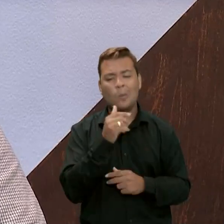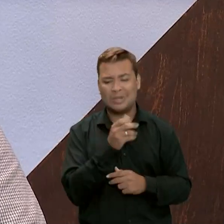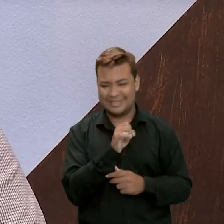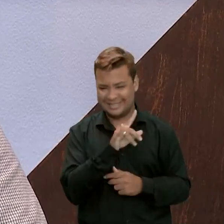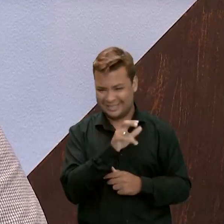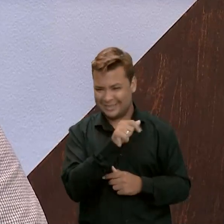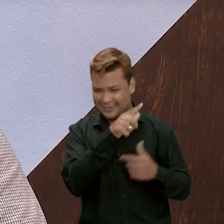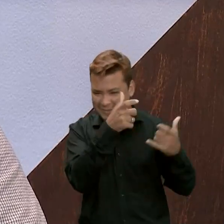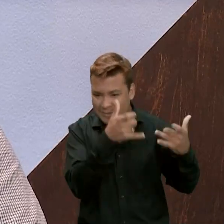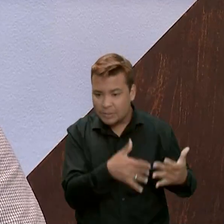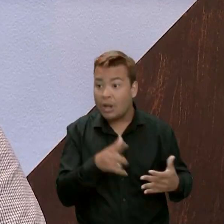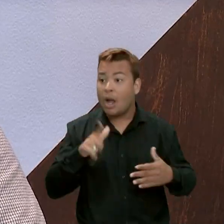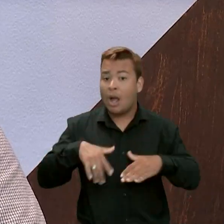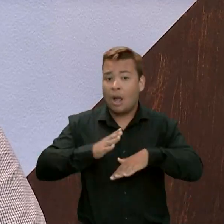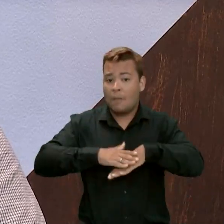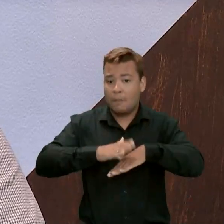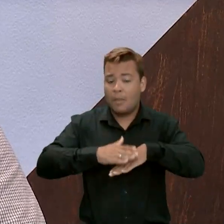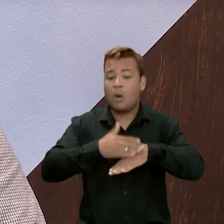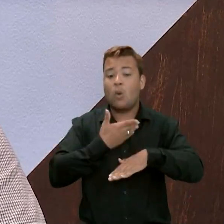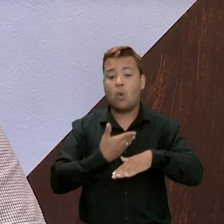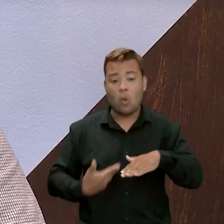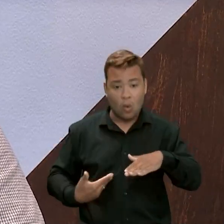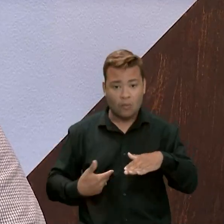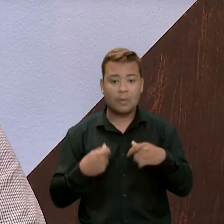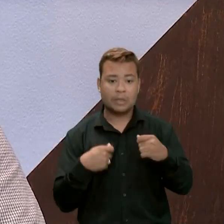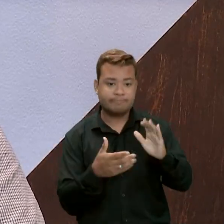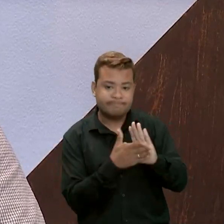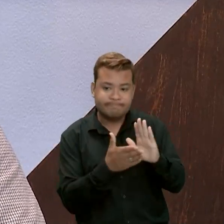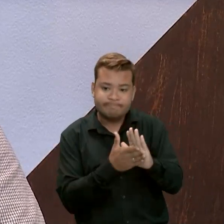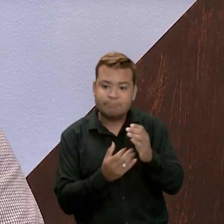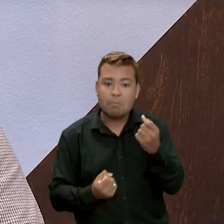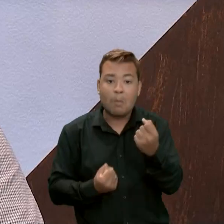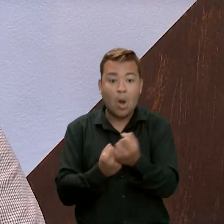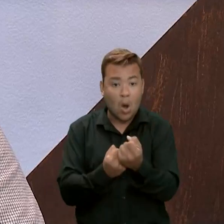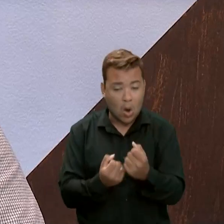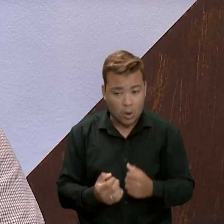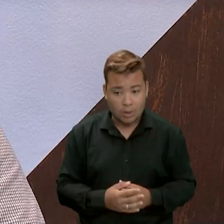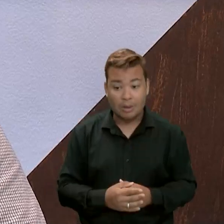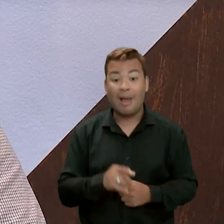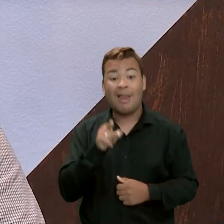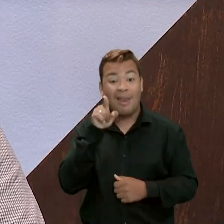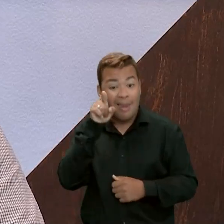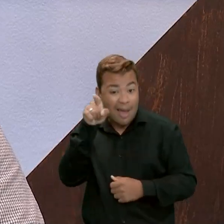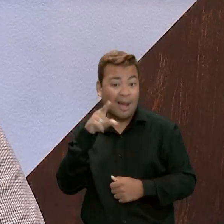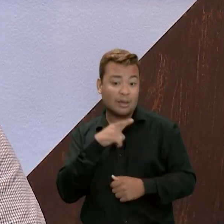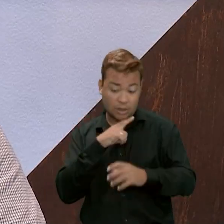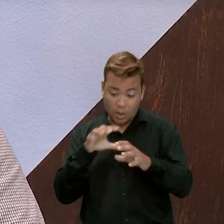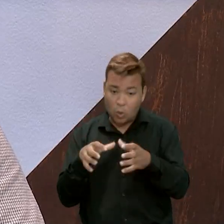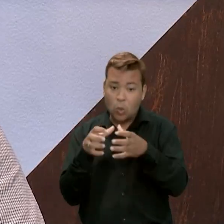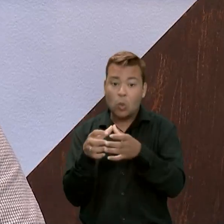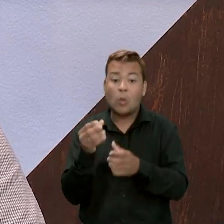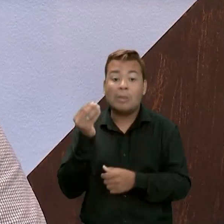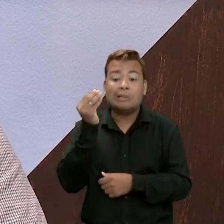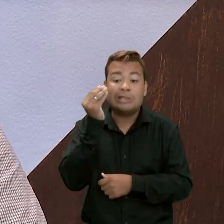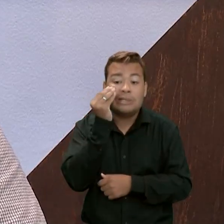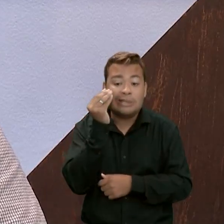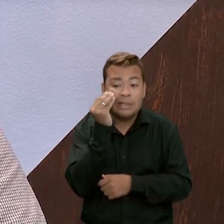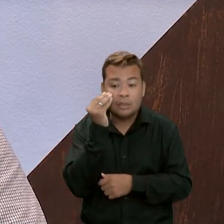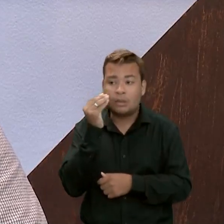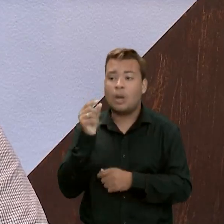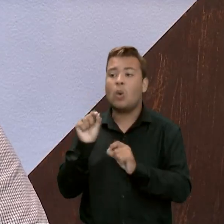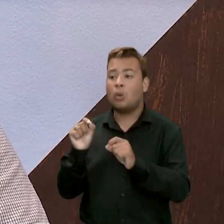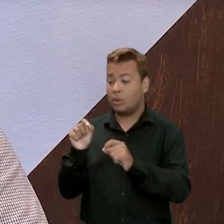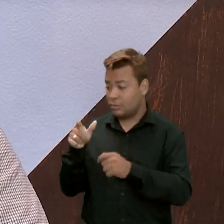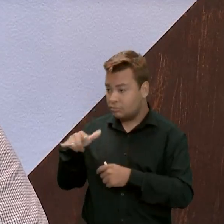né, social, algo de Estado. E lá tem um grupo que já está tentando trazer algo para trabalhar com águas,